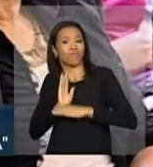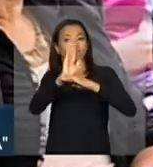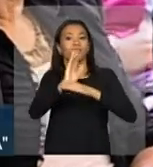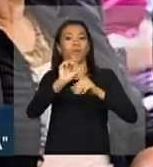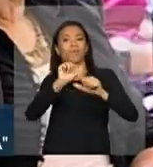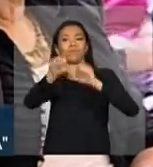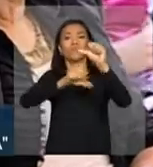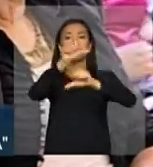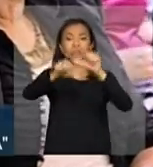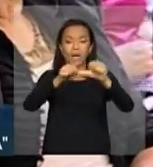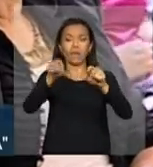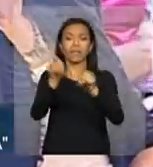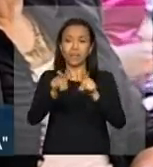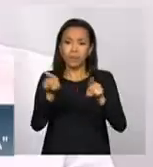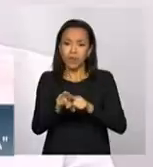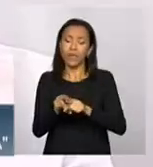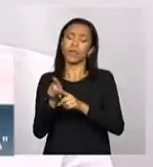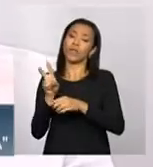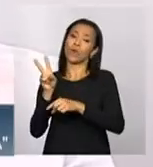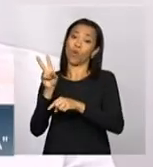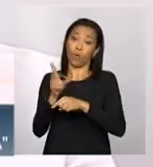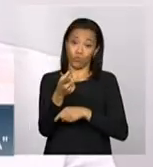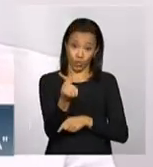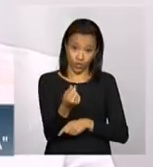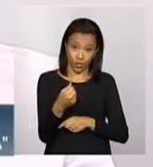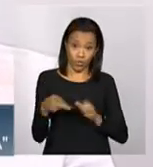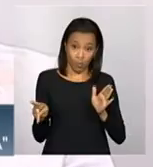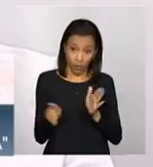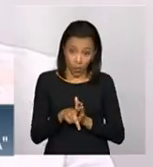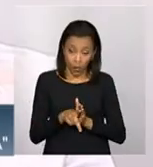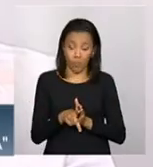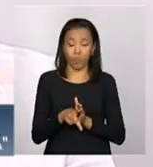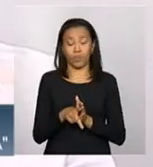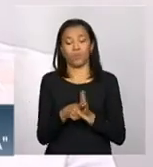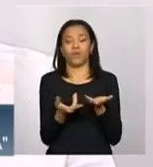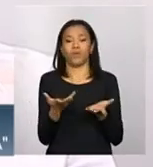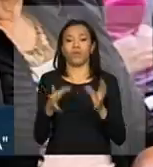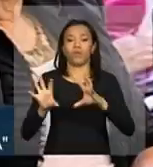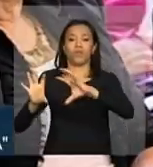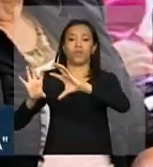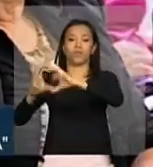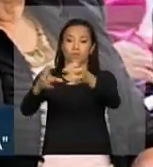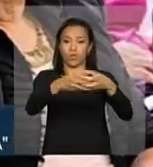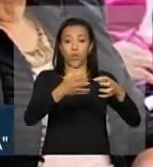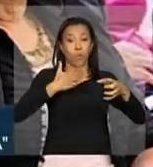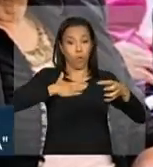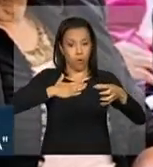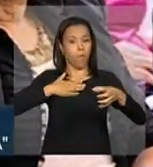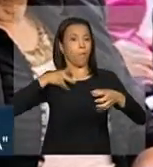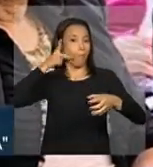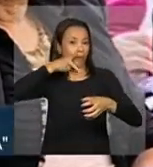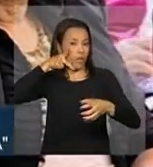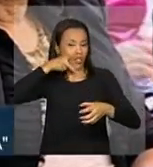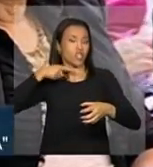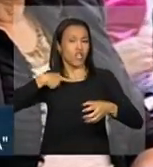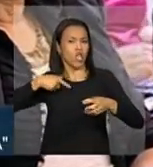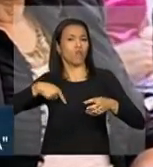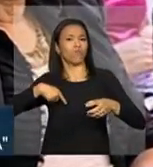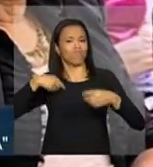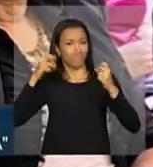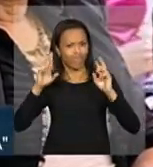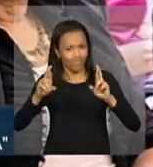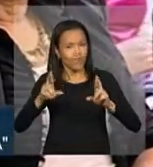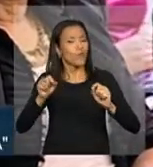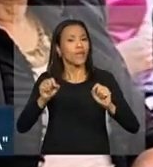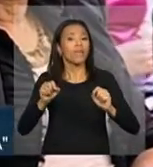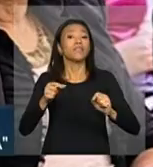com financiamento público, que aí é um caso meu, partidário, em que o meu partido defende e eu defendo também,